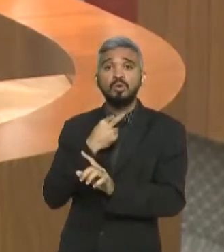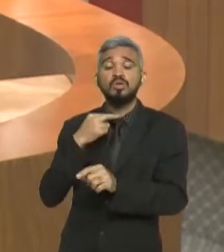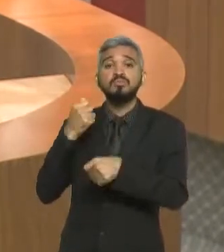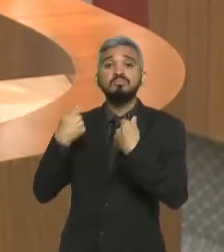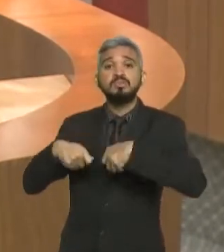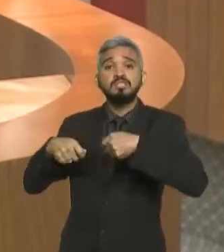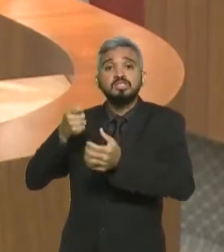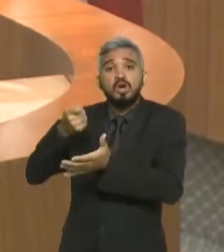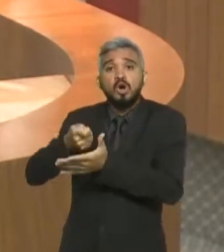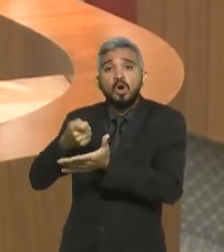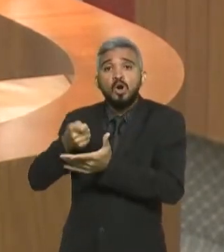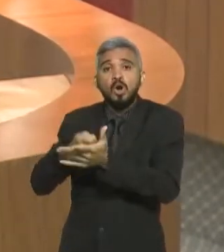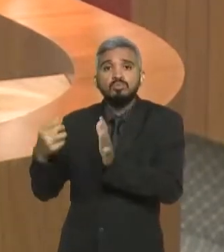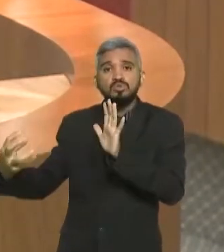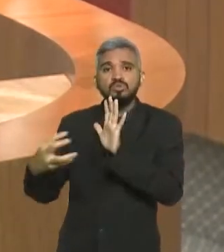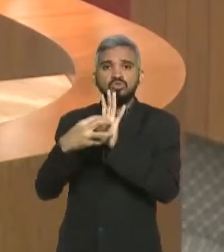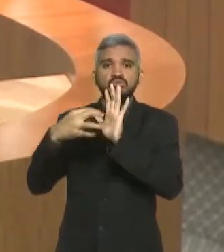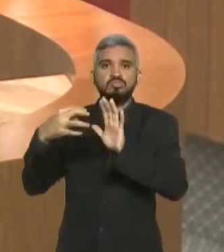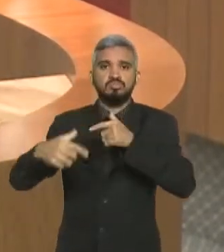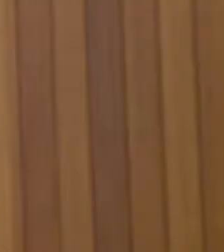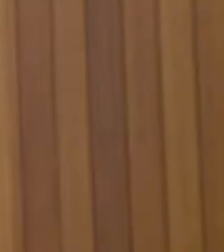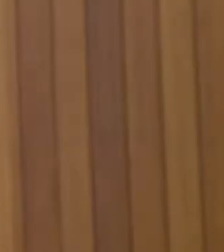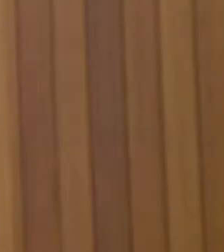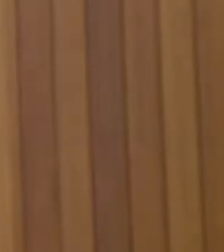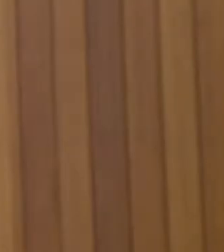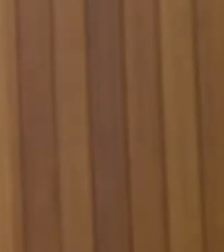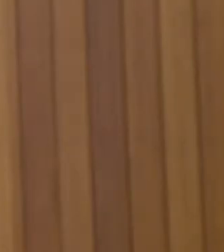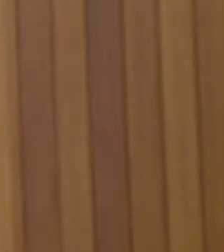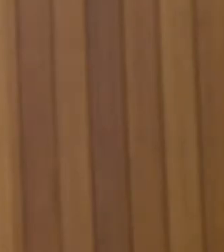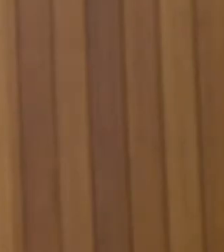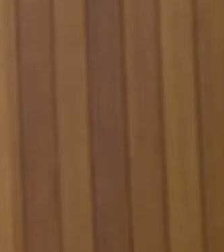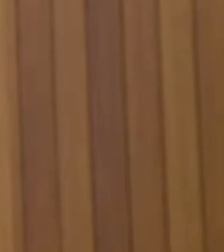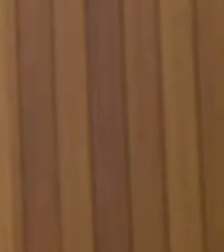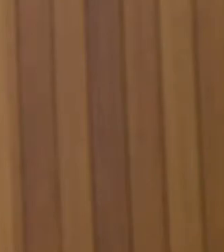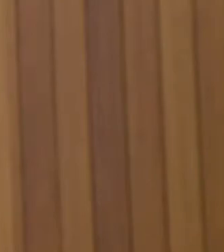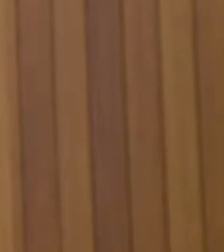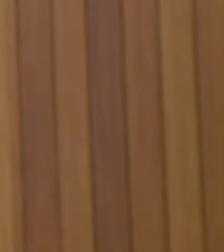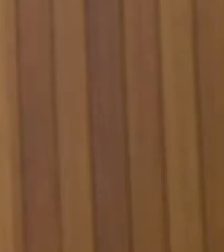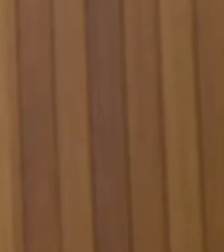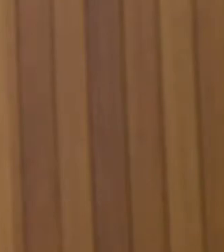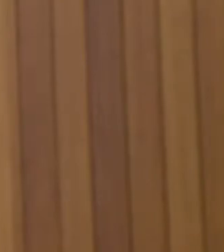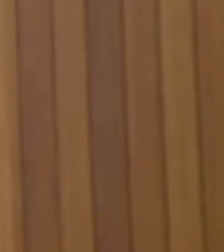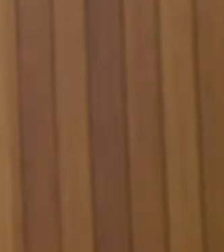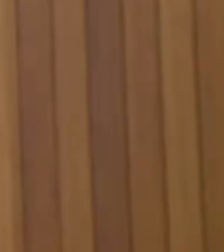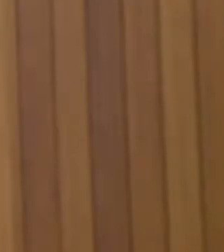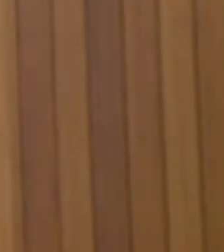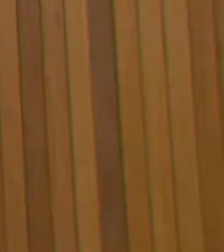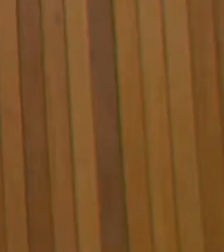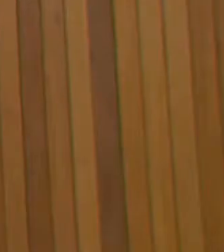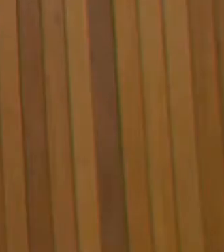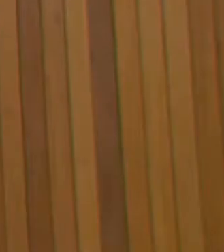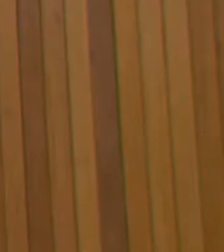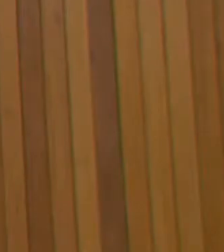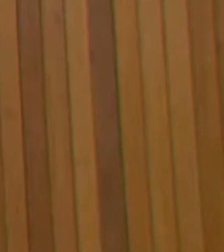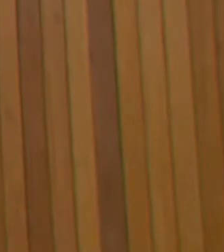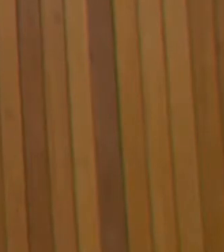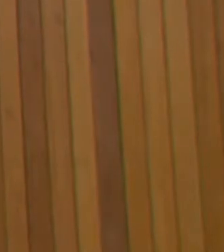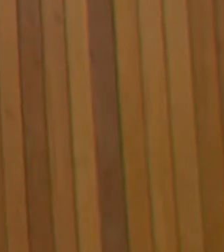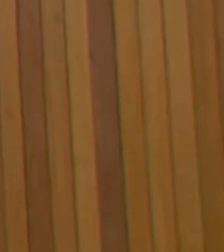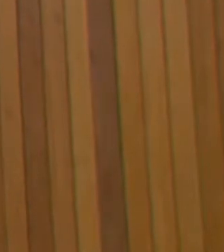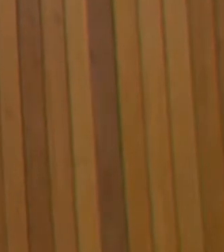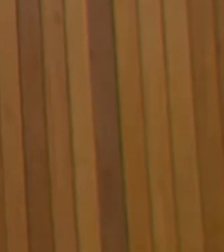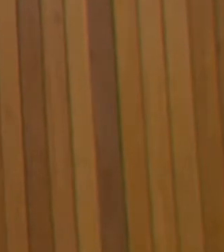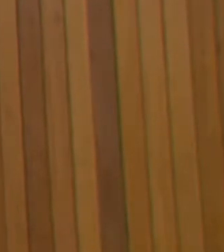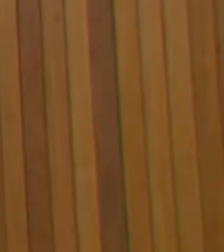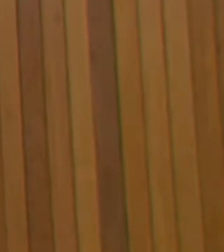A pior gestão do Detran de todos os tempos. Já o deputado Adelmo Soares deu destaque para a entrega de benefícios